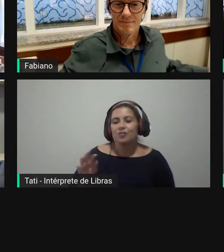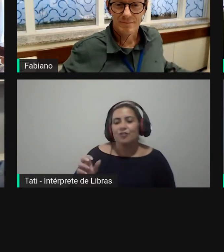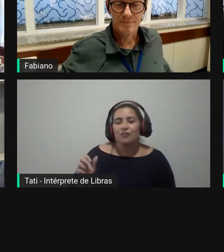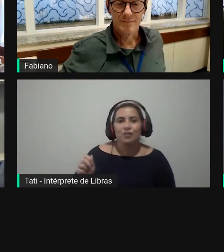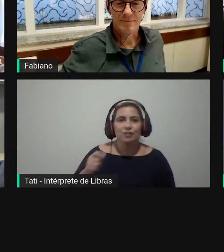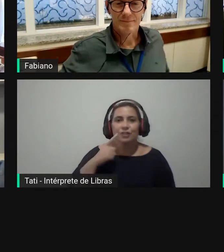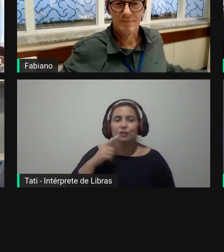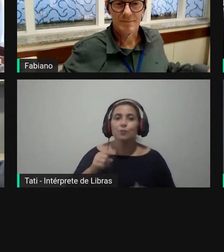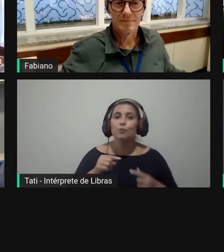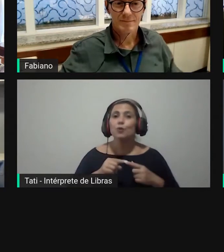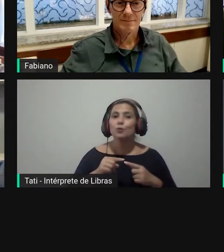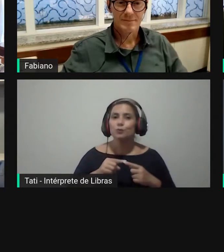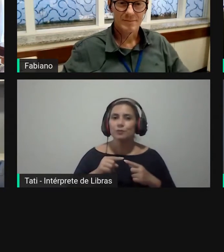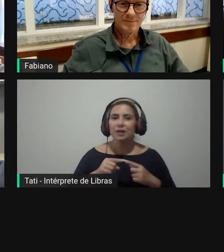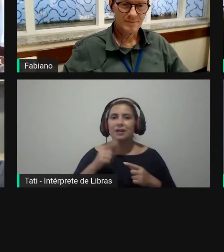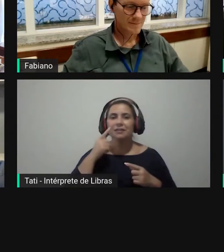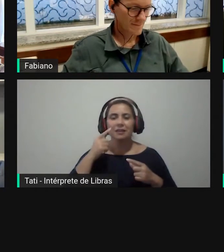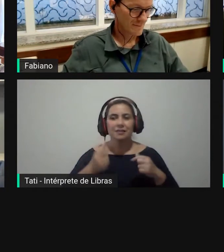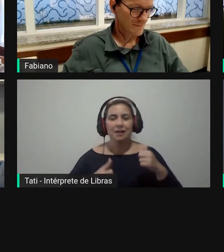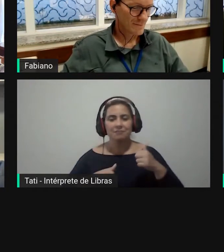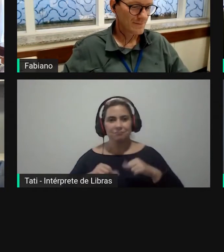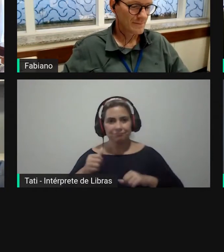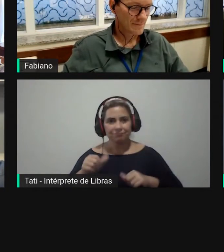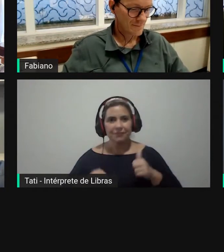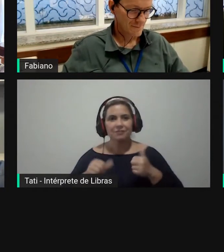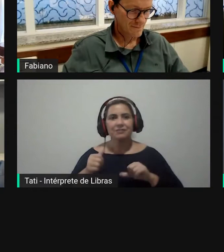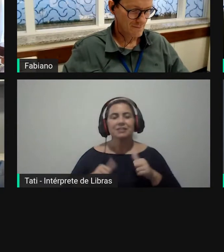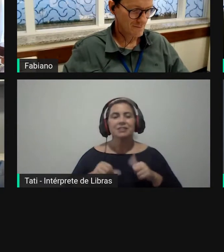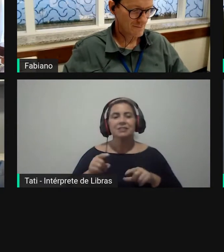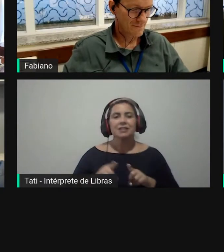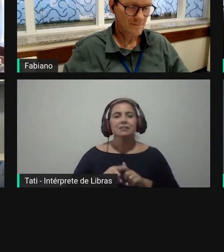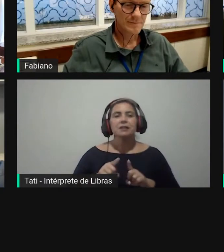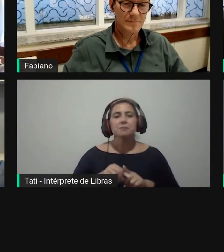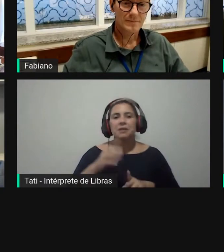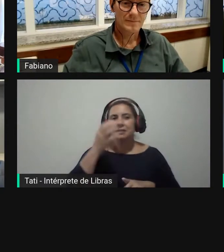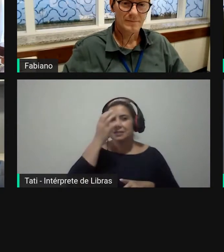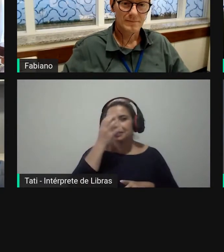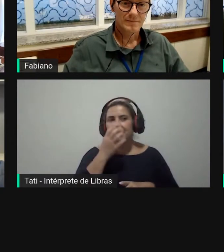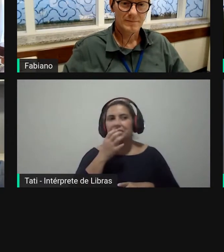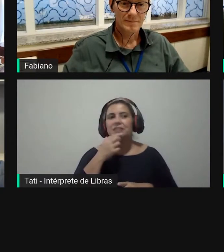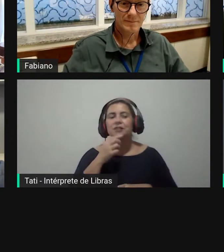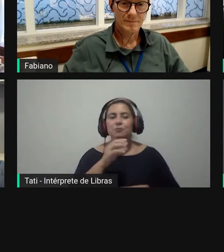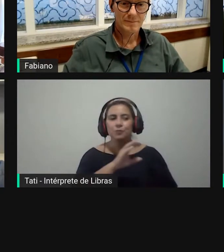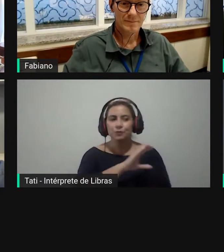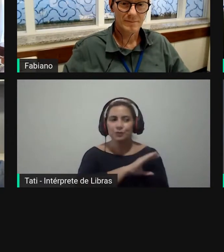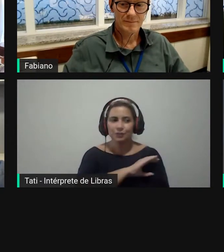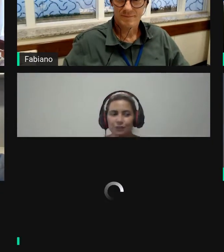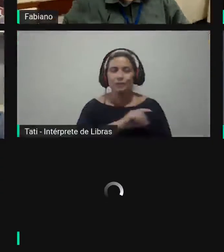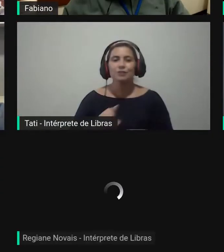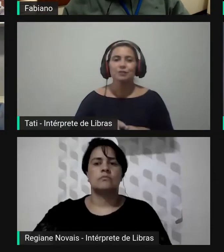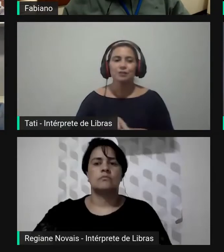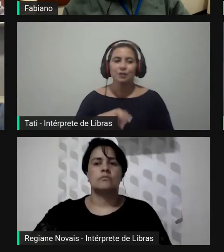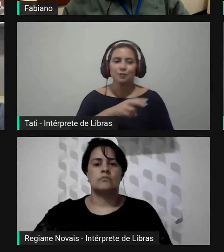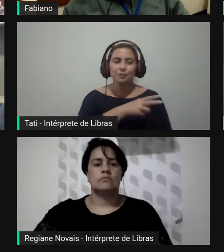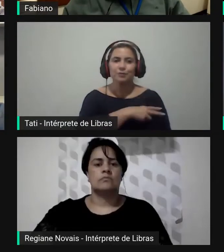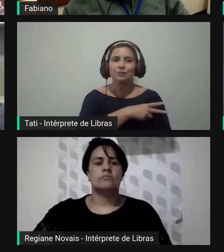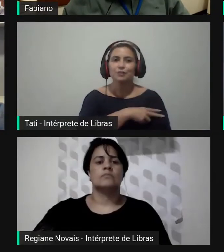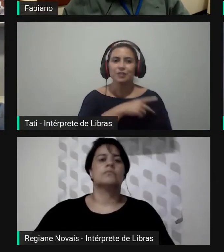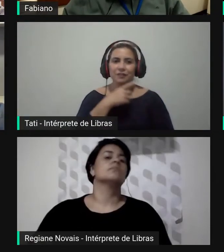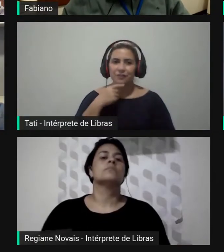fato a alta avaliação da equipe é seriamente coordenada pelo chefe isso deve prevalecer